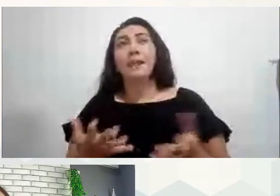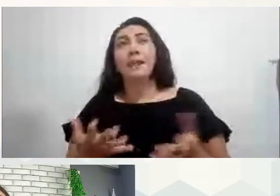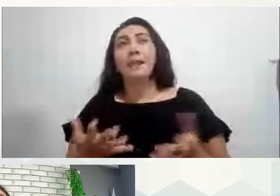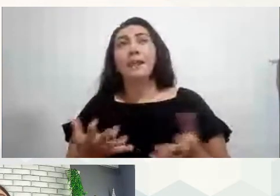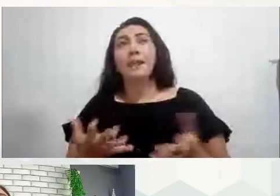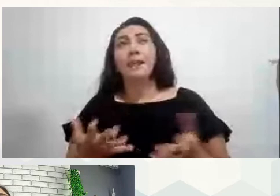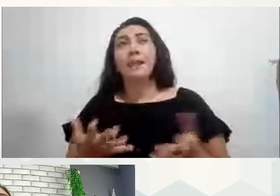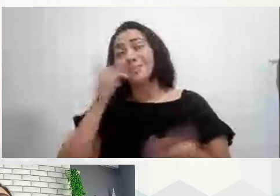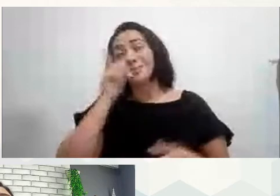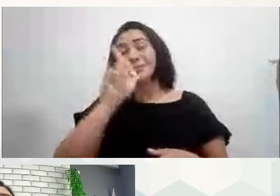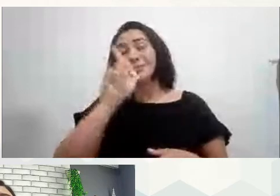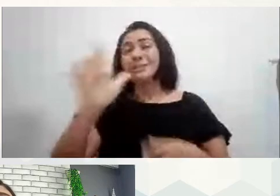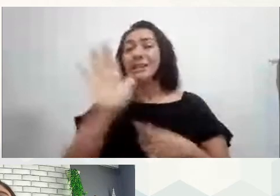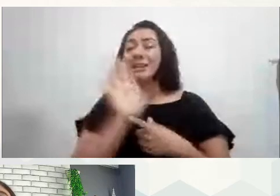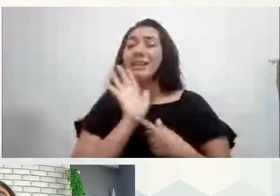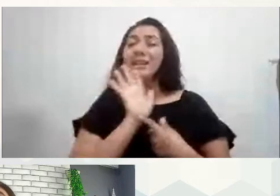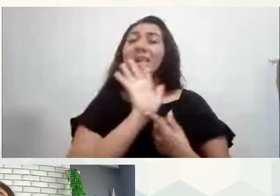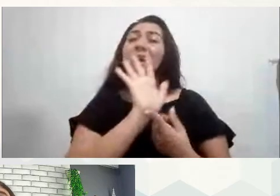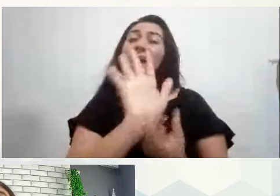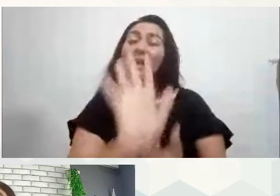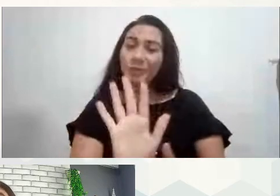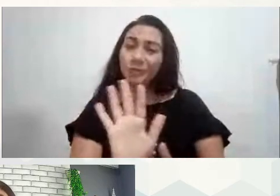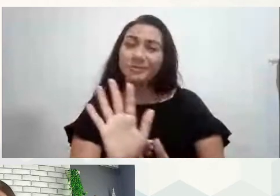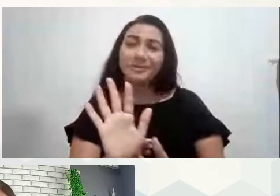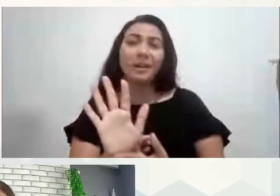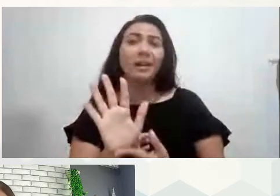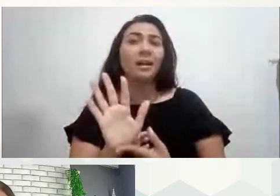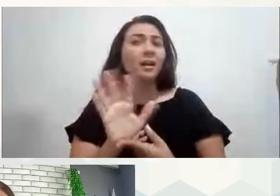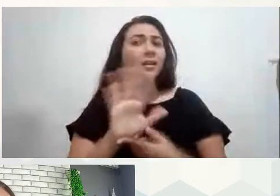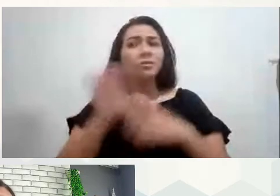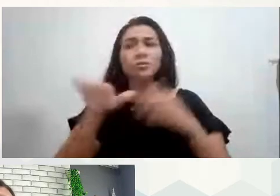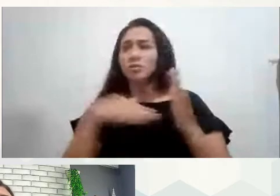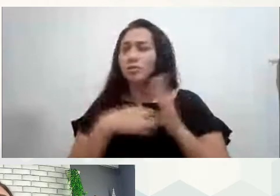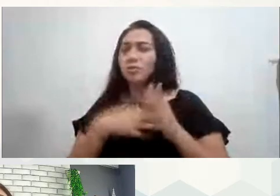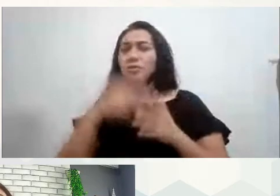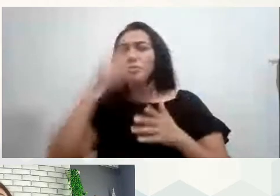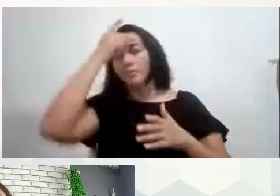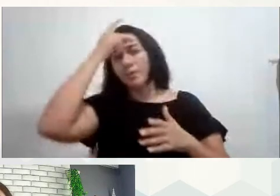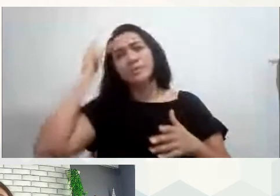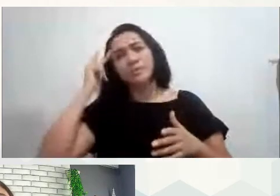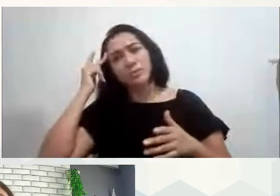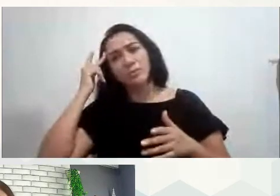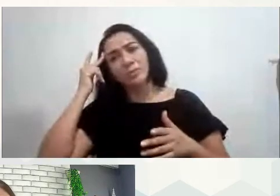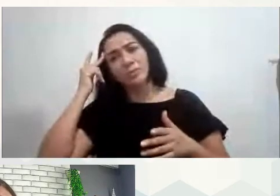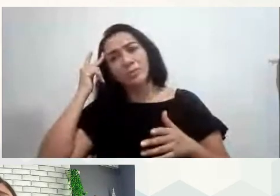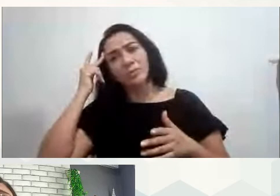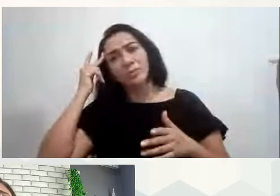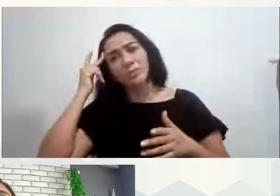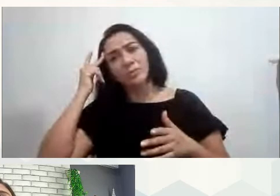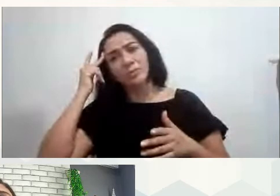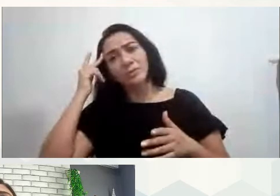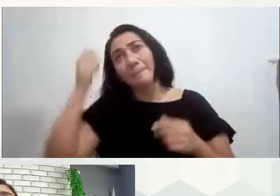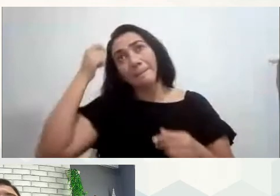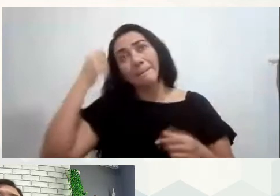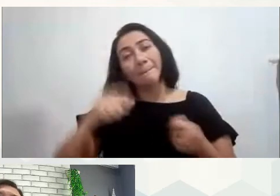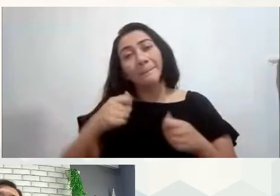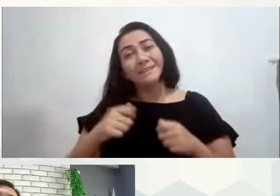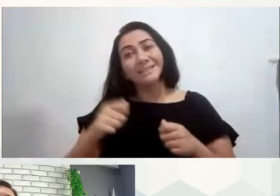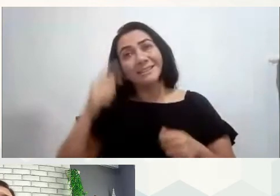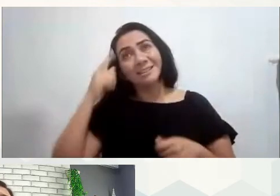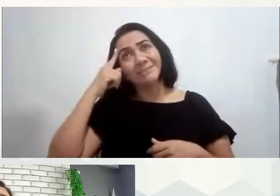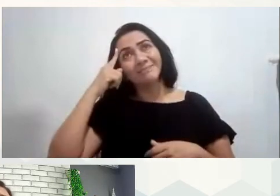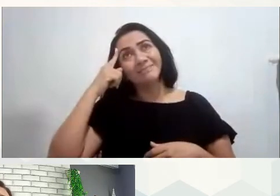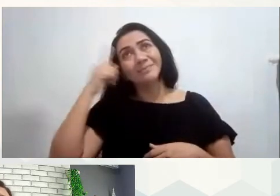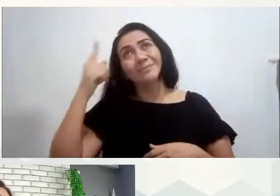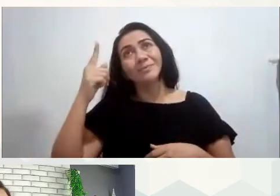eficaz, não é? Porque eficiente é você fazer. Mal feito ou não, mas tu faz o teu serviço. Ser